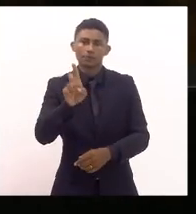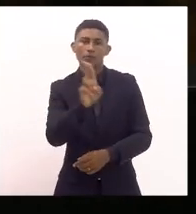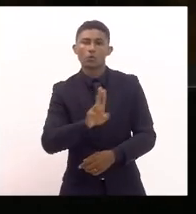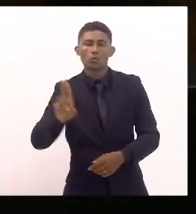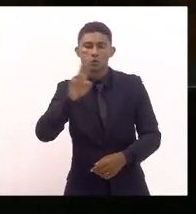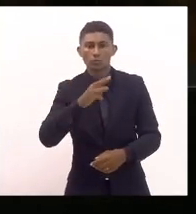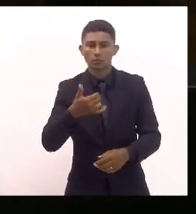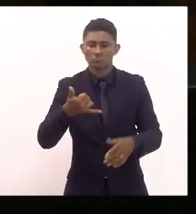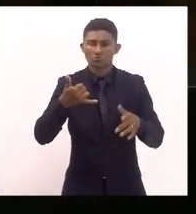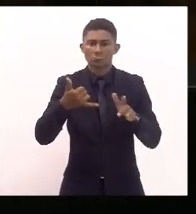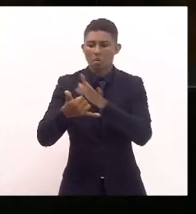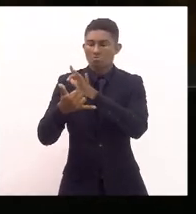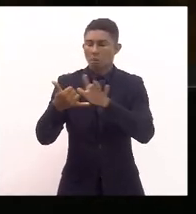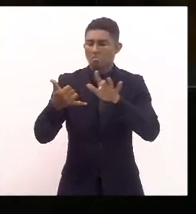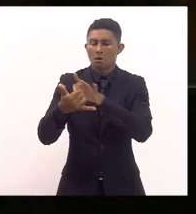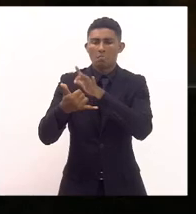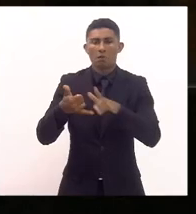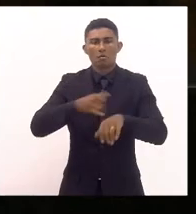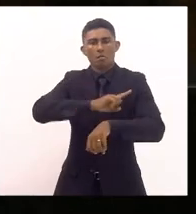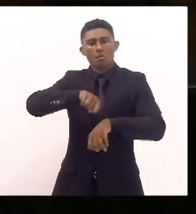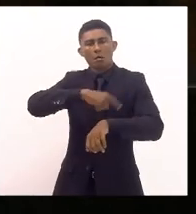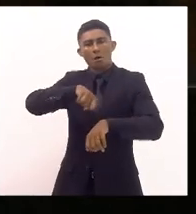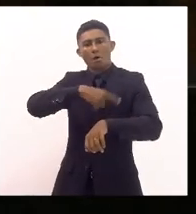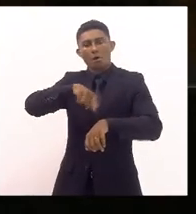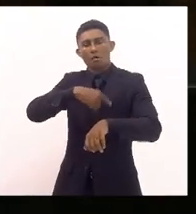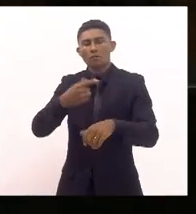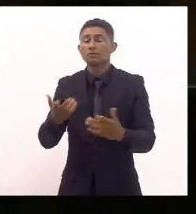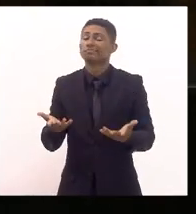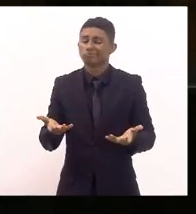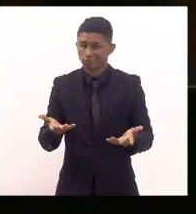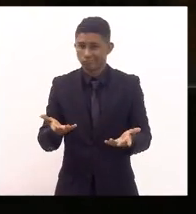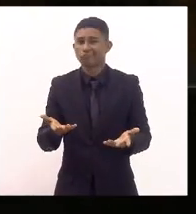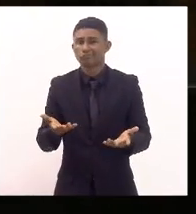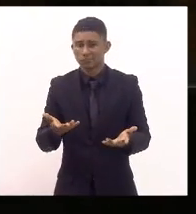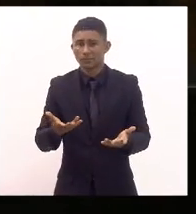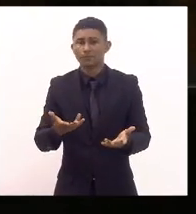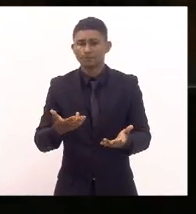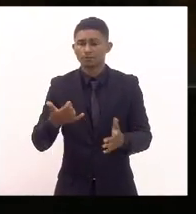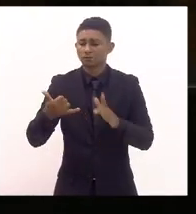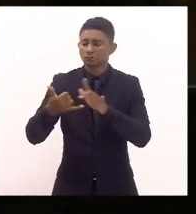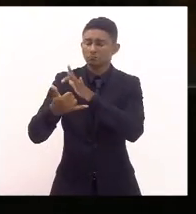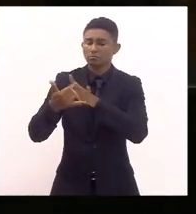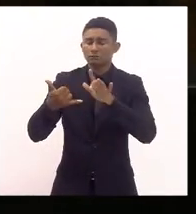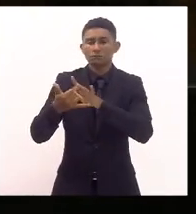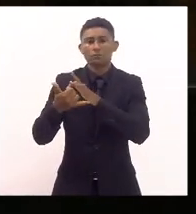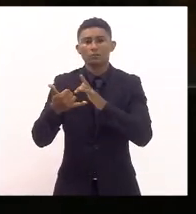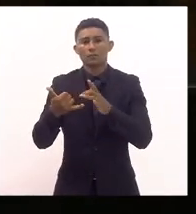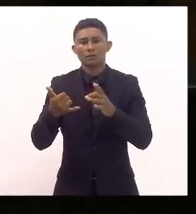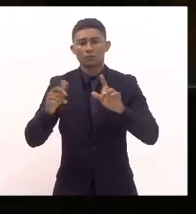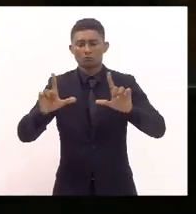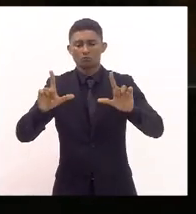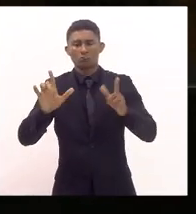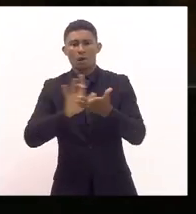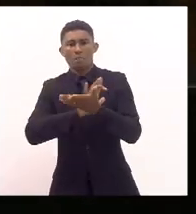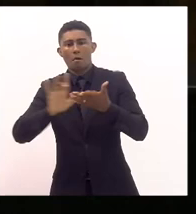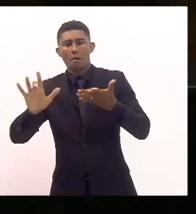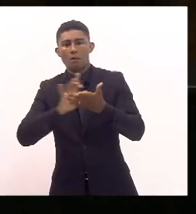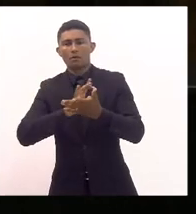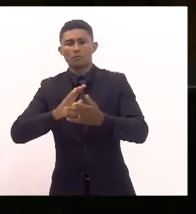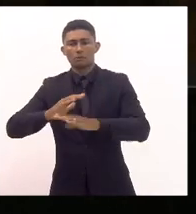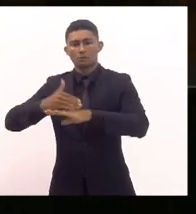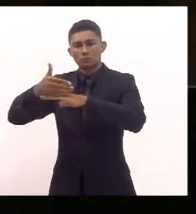ao uso abusivo dos aparelhos celulares tablets laptops